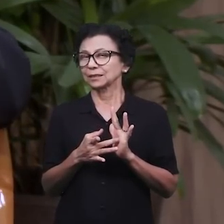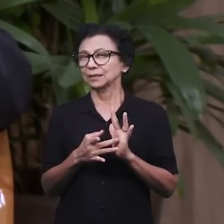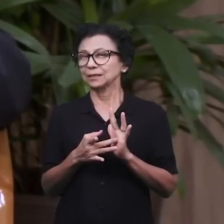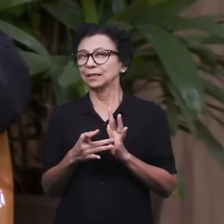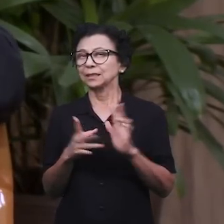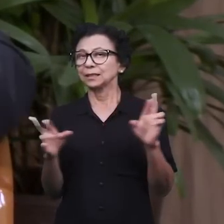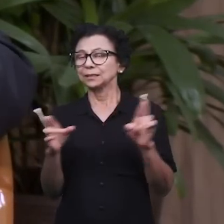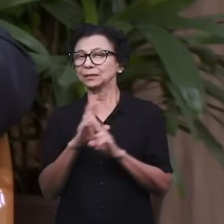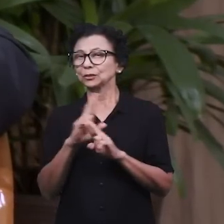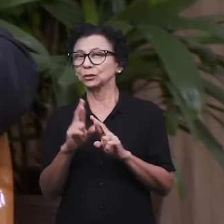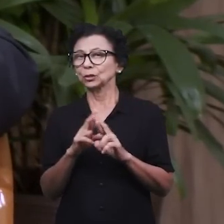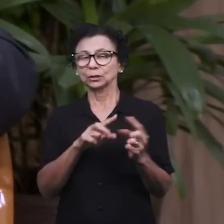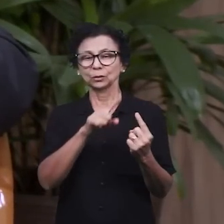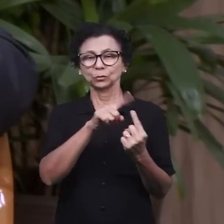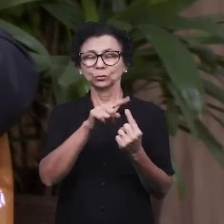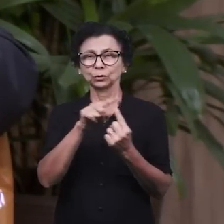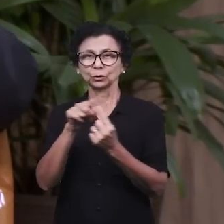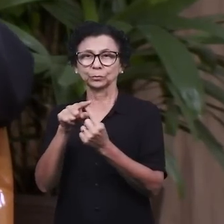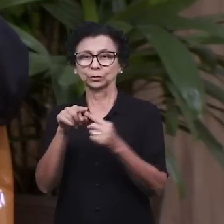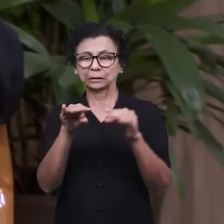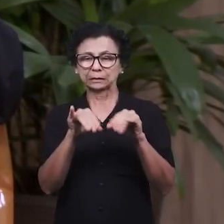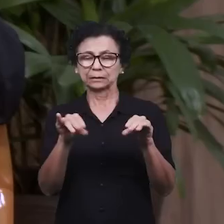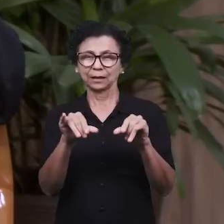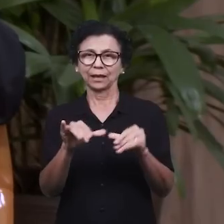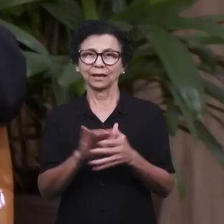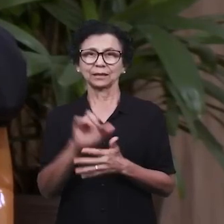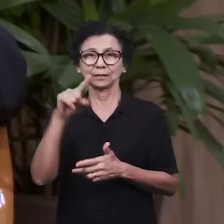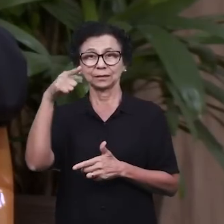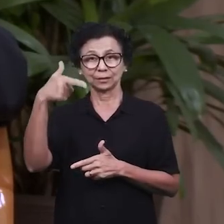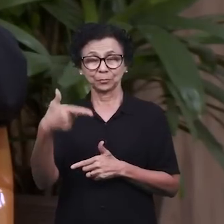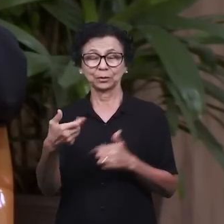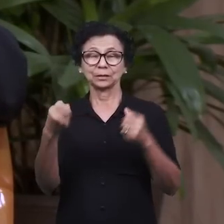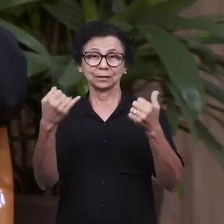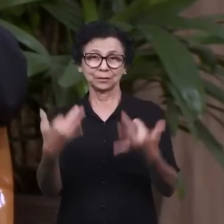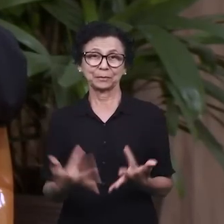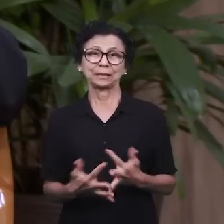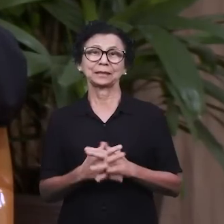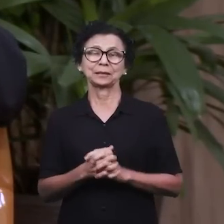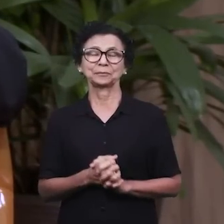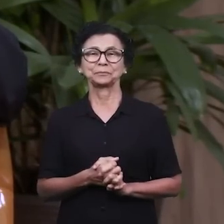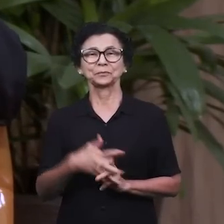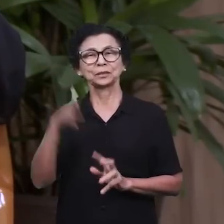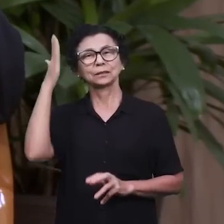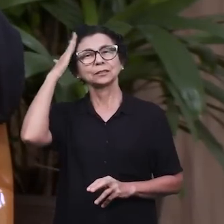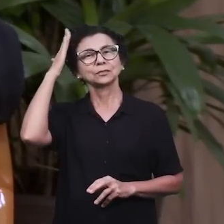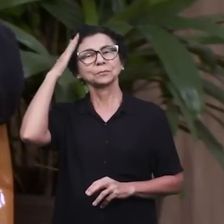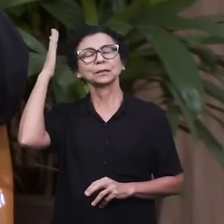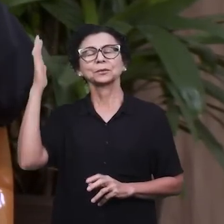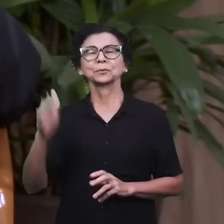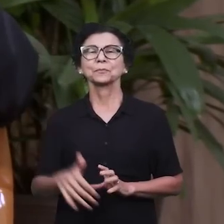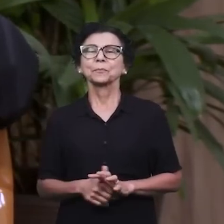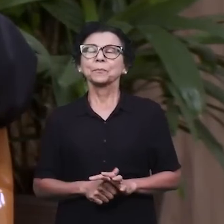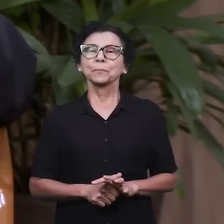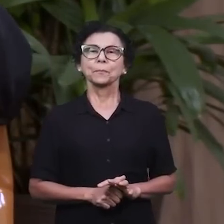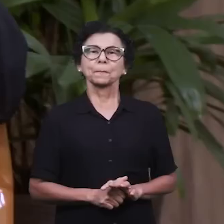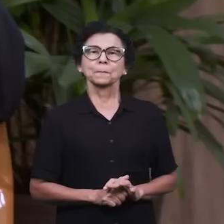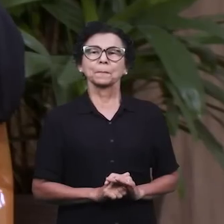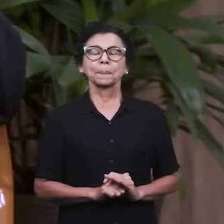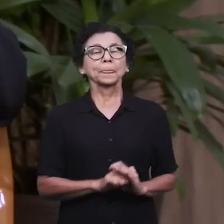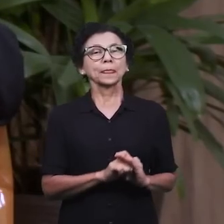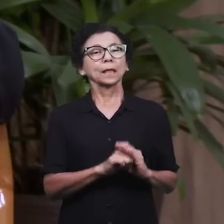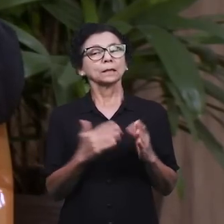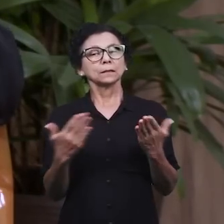lançadas em tipos de terras diferentes. E o próprio Senhor Jesus, ele diz o resultado de cada uma